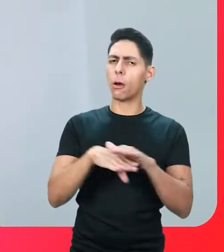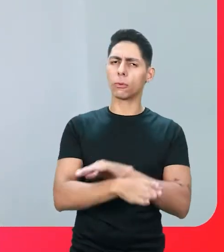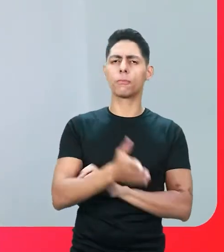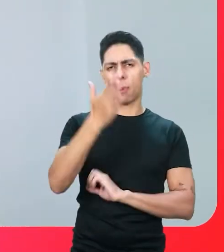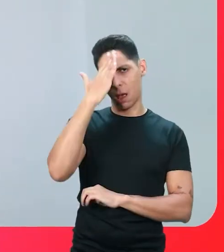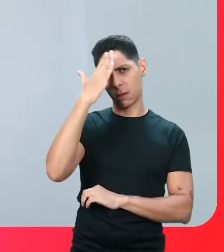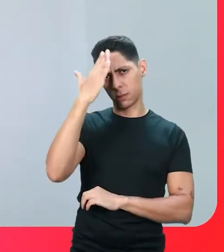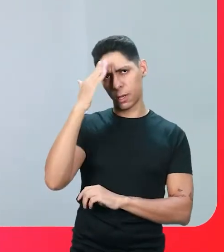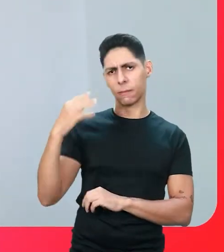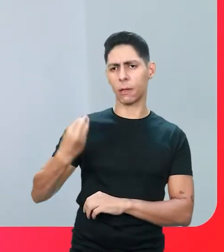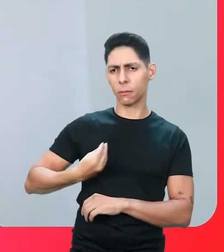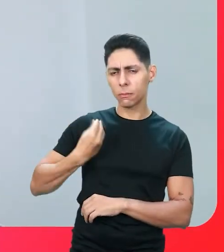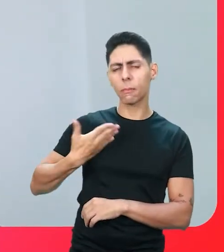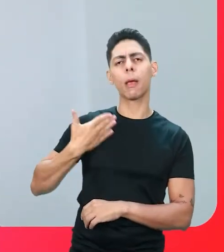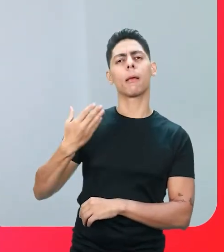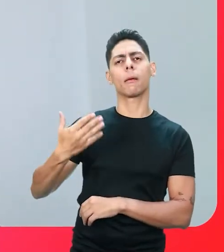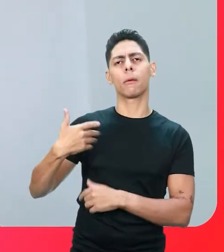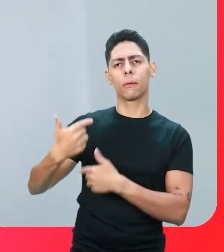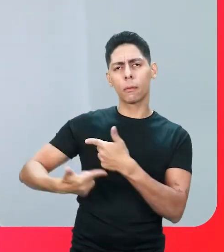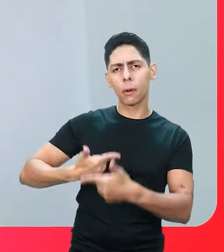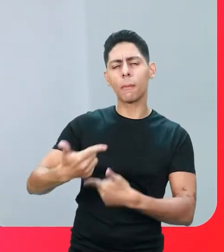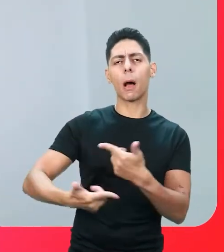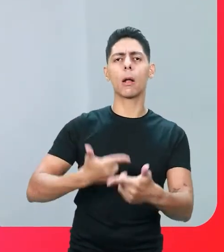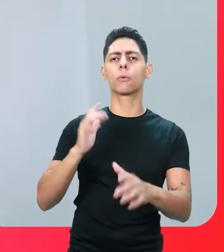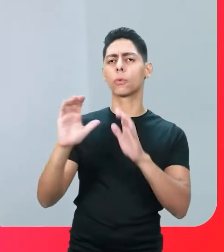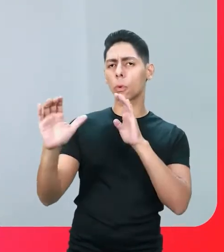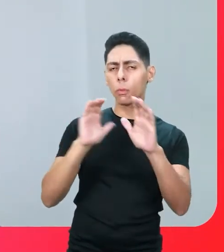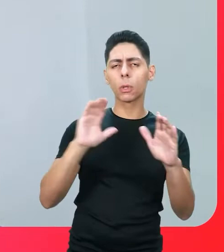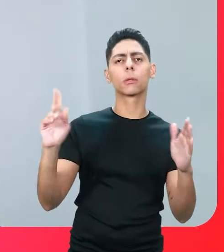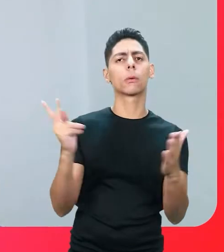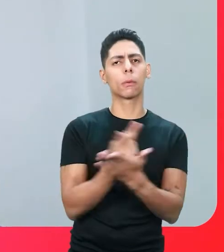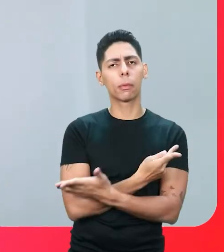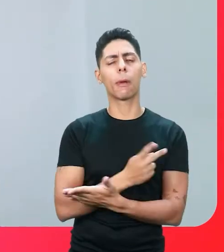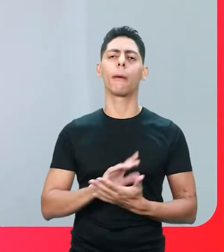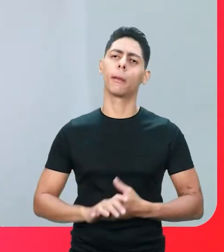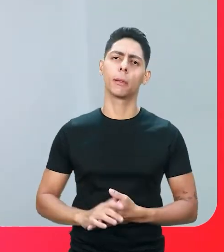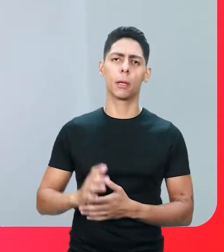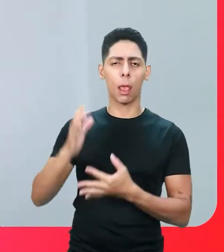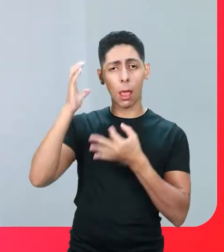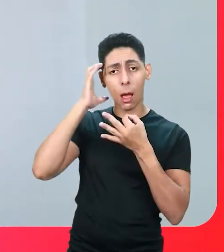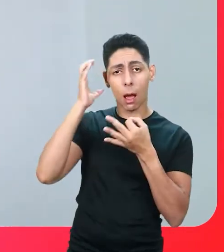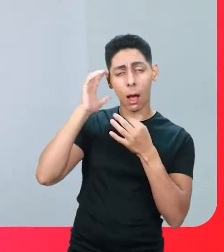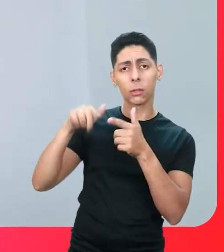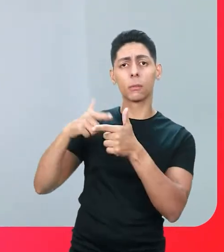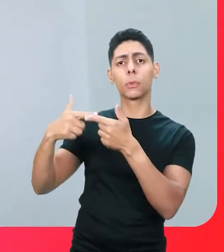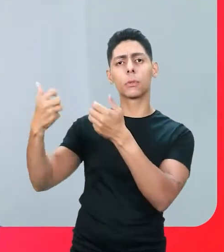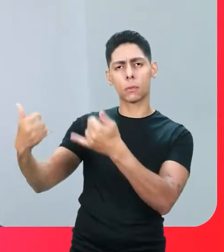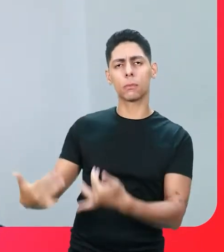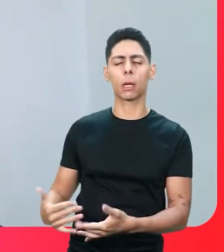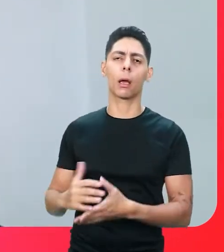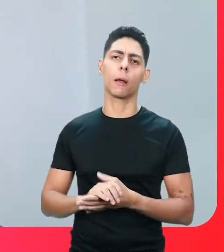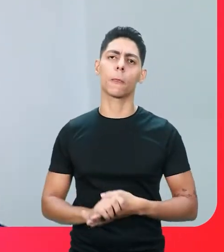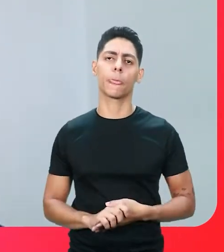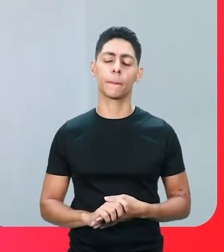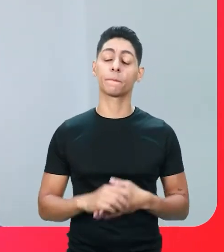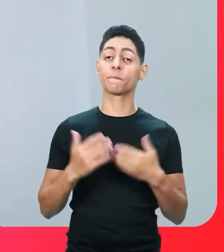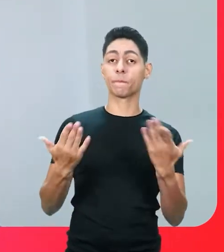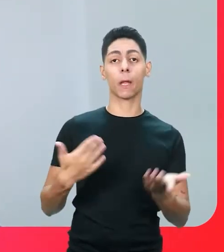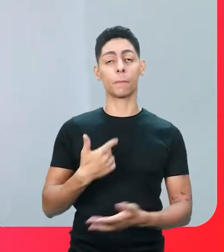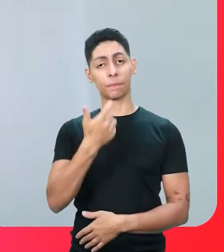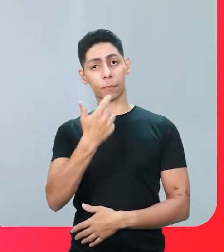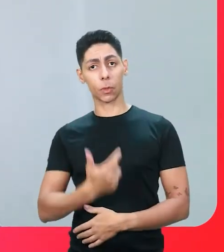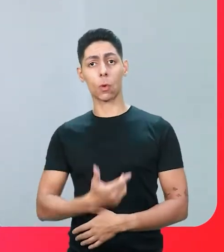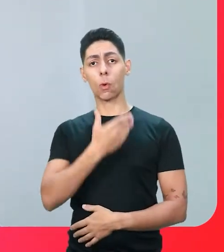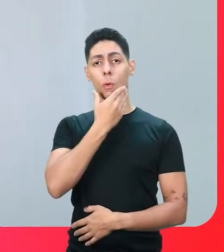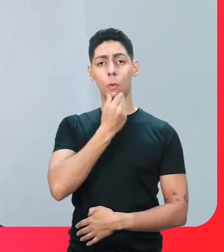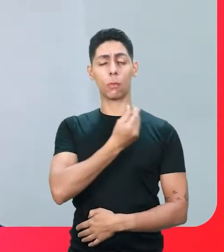dia nos meus trabalhos de comunicação, né, tanto na ULAC quanto na UNCB. Daqui a pouco a gente fala sobre isso. Então, eu sou um